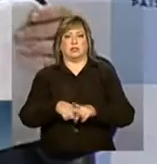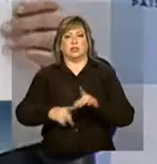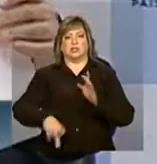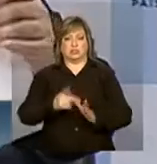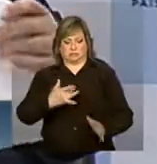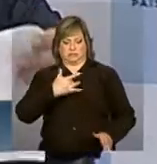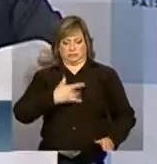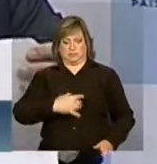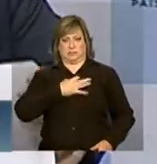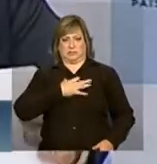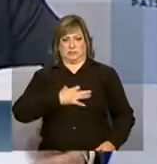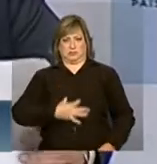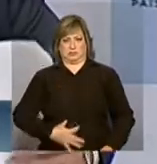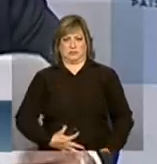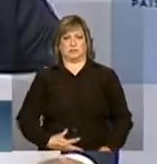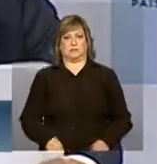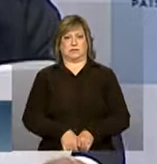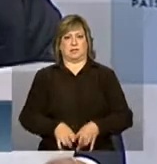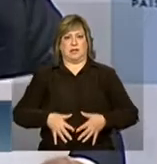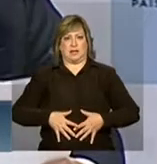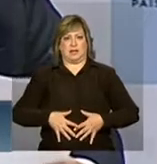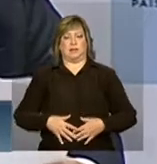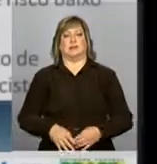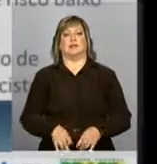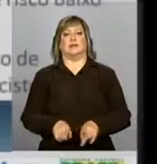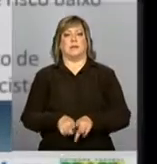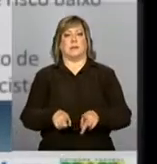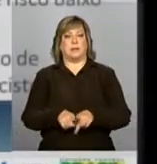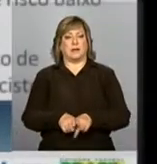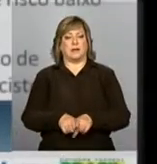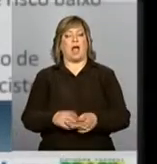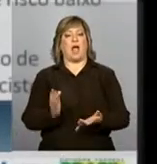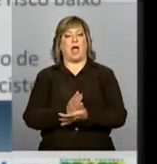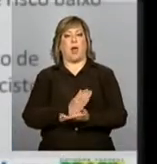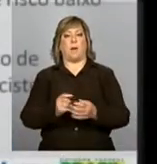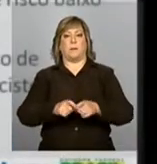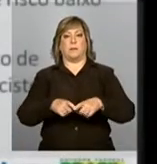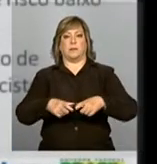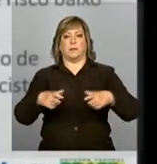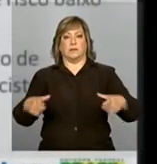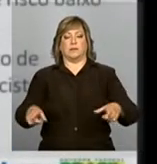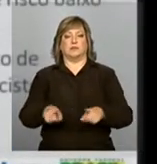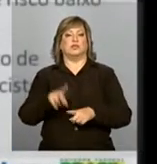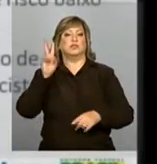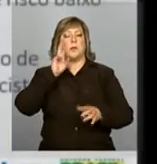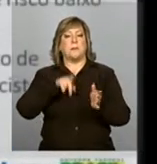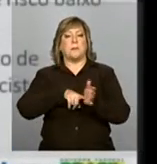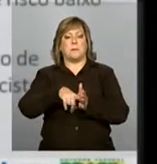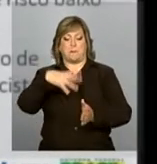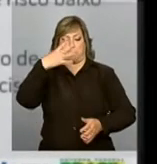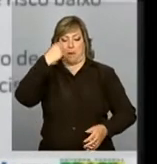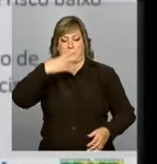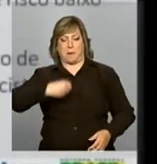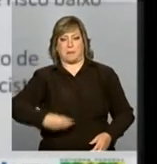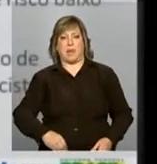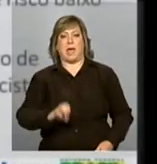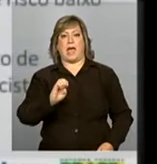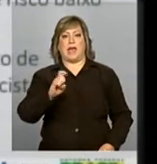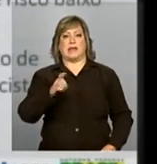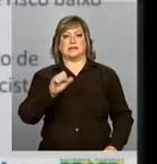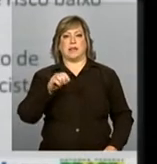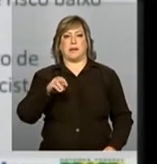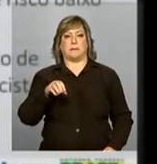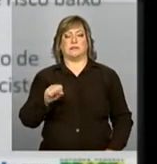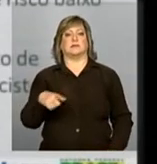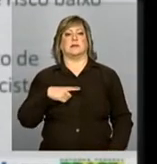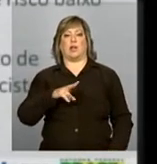gastrointestinais. Algumas ampliações em termos de exames que são realizados. O